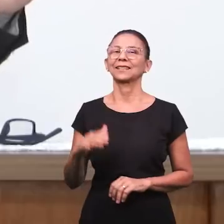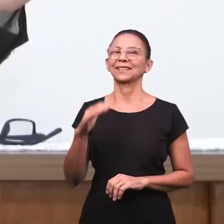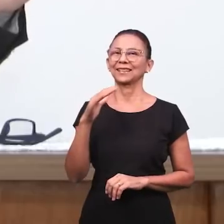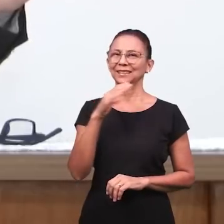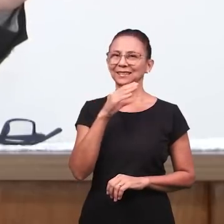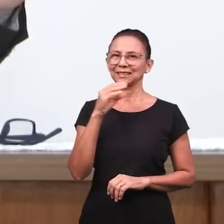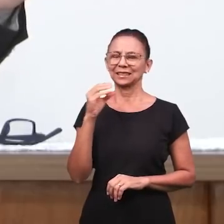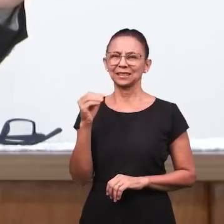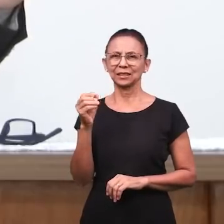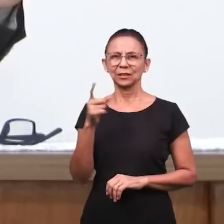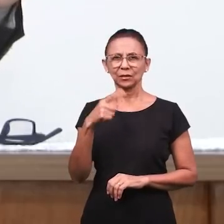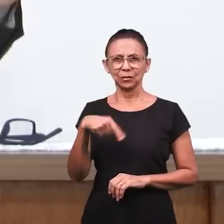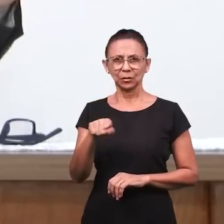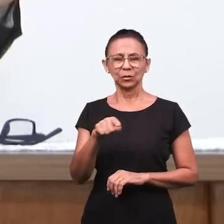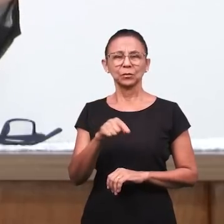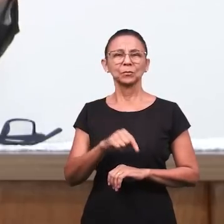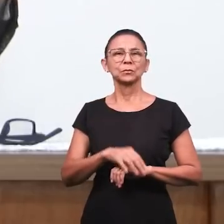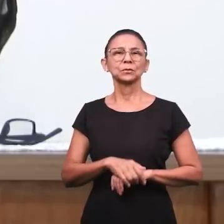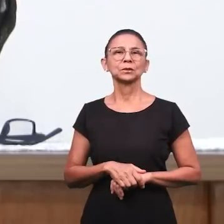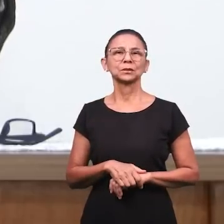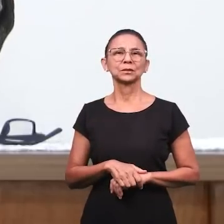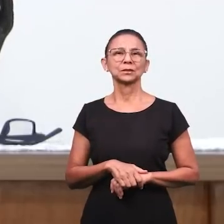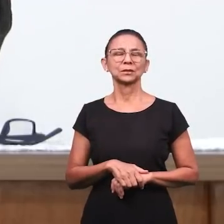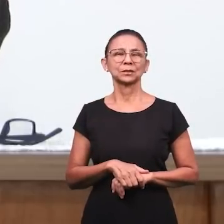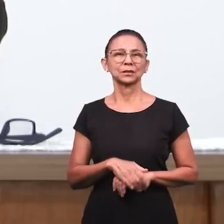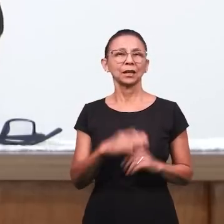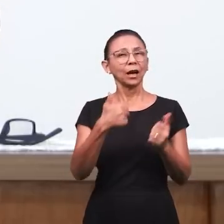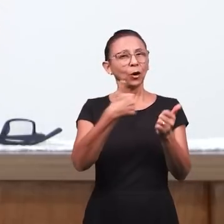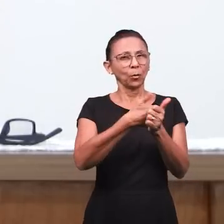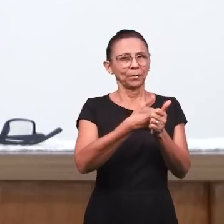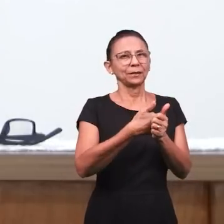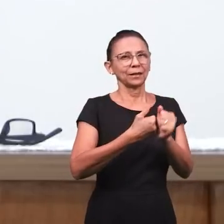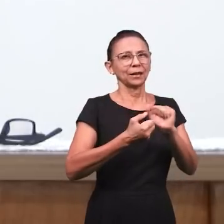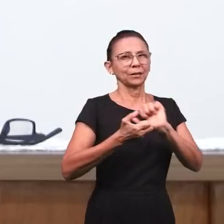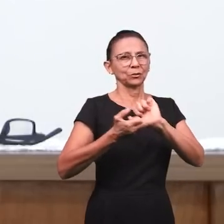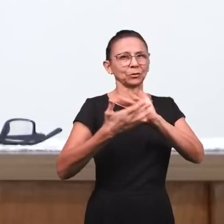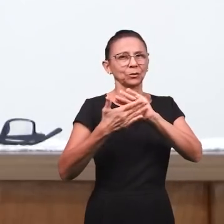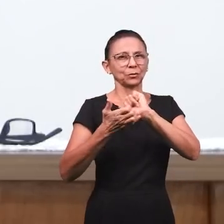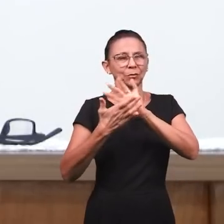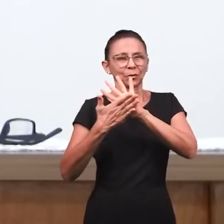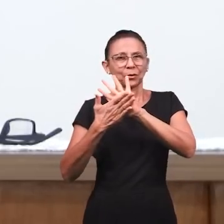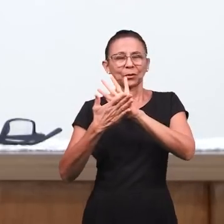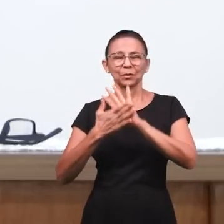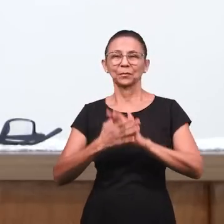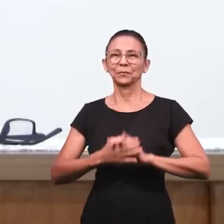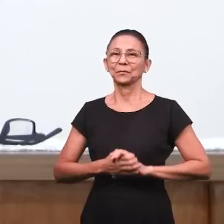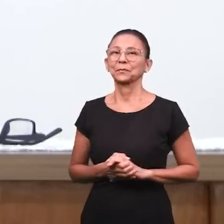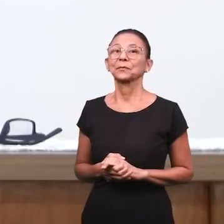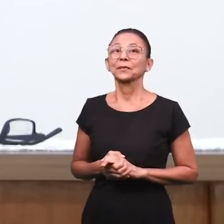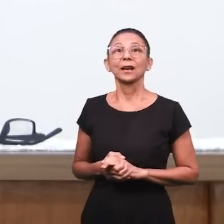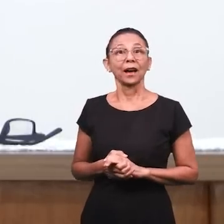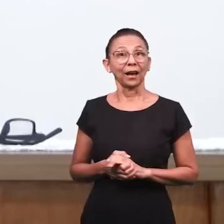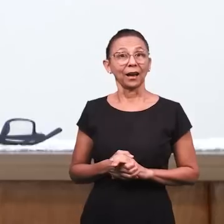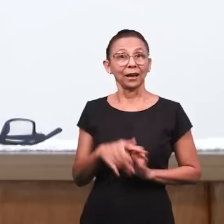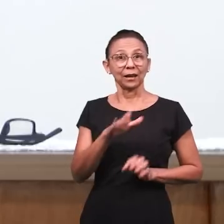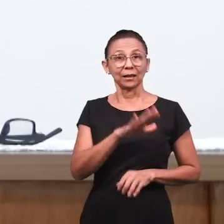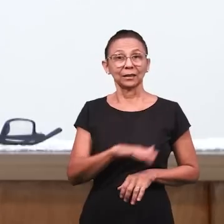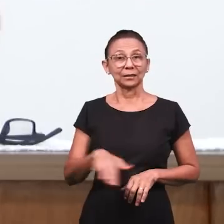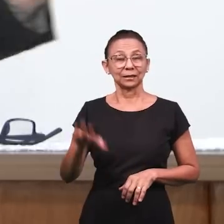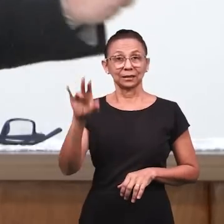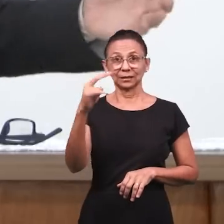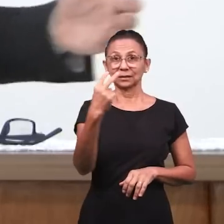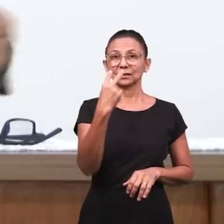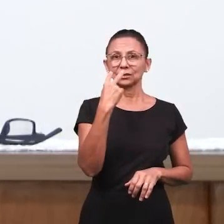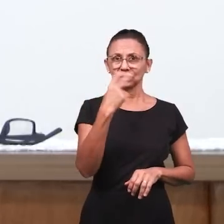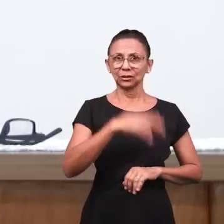nós podemos participar deste louvor de adoração ao Senhor, mas as crianças que estão nos assistindo